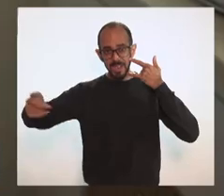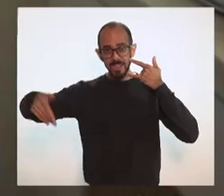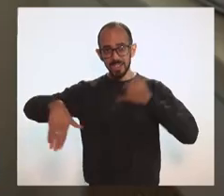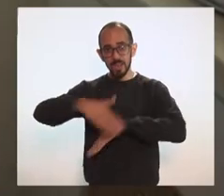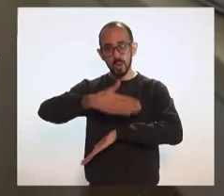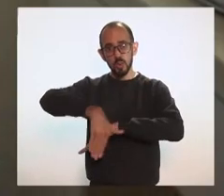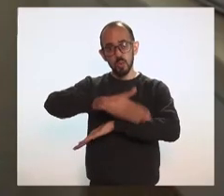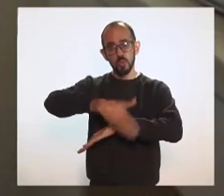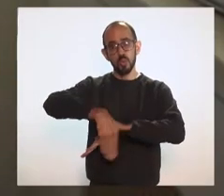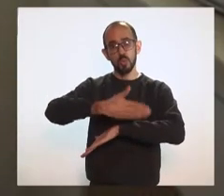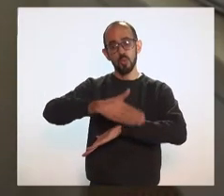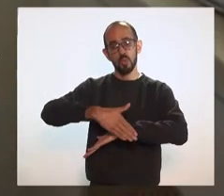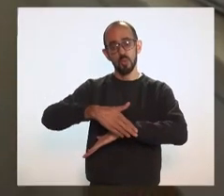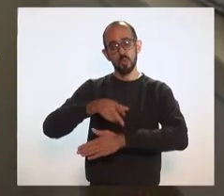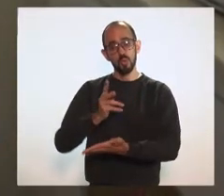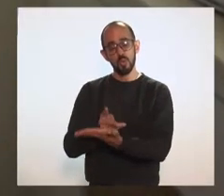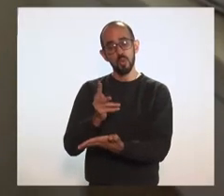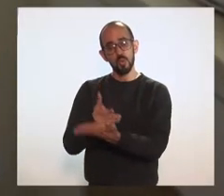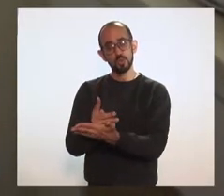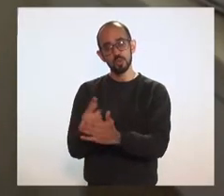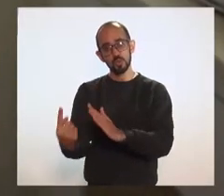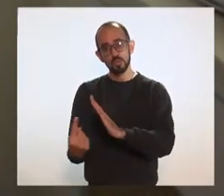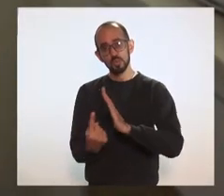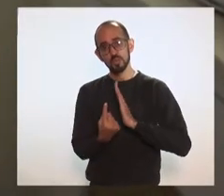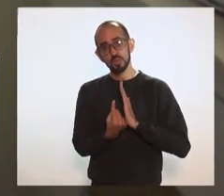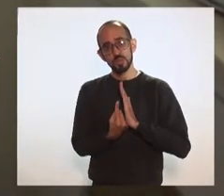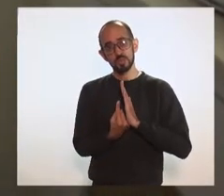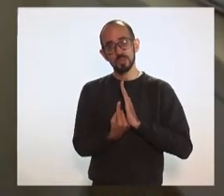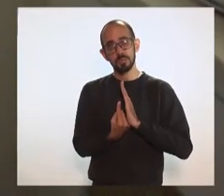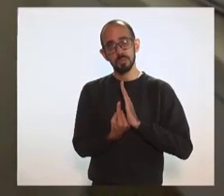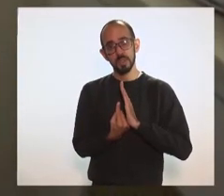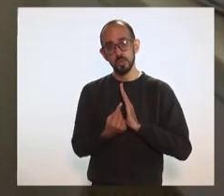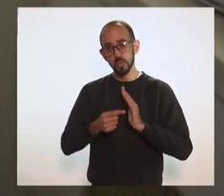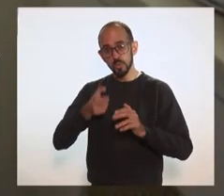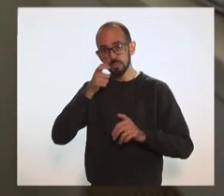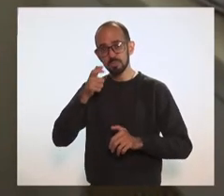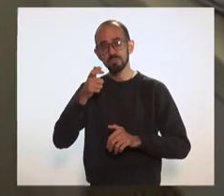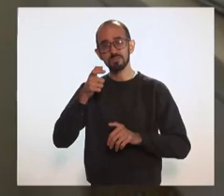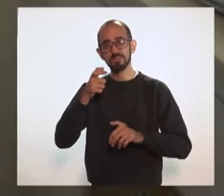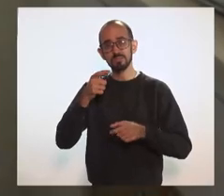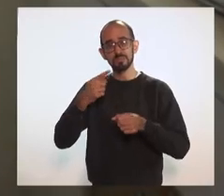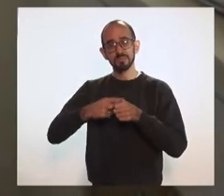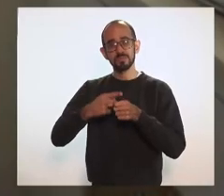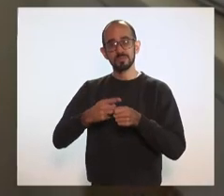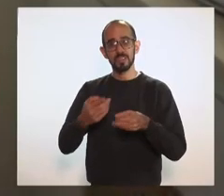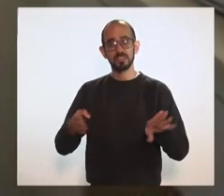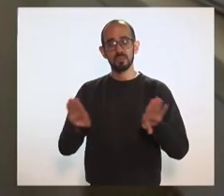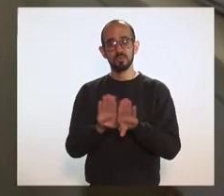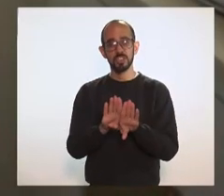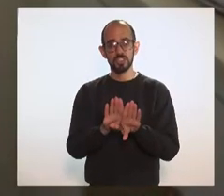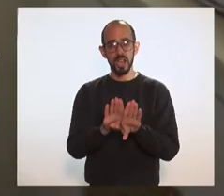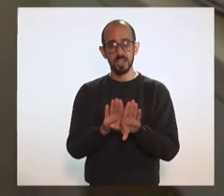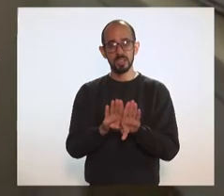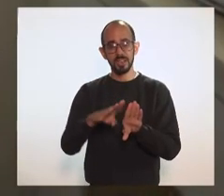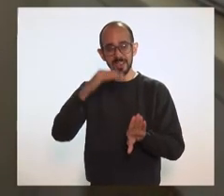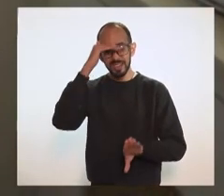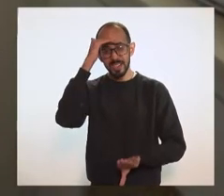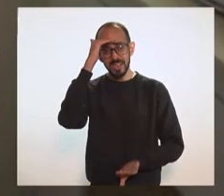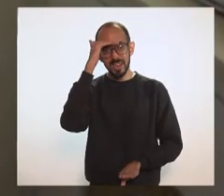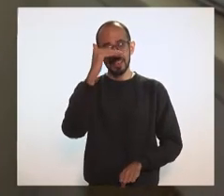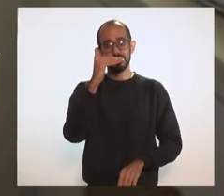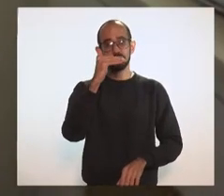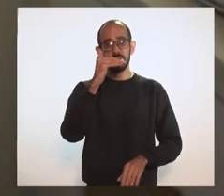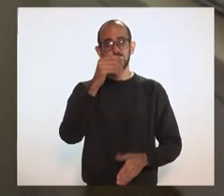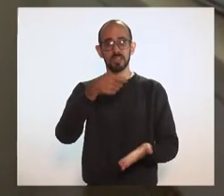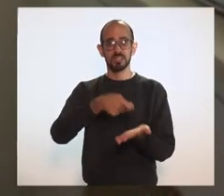mantenham o distanciamento, observem os lockdowns, cumpram essas determinações.